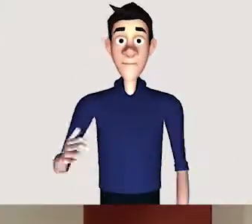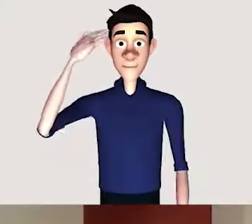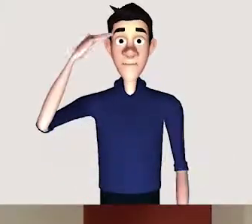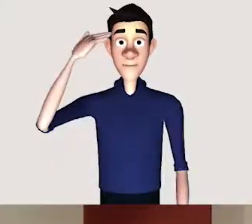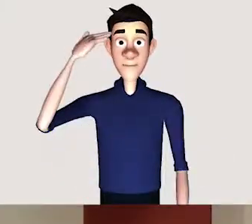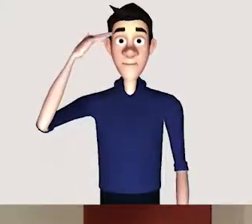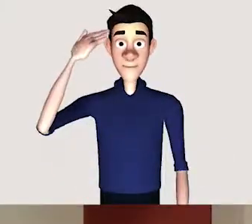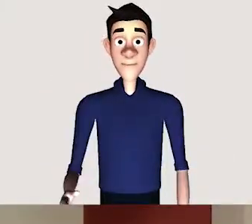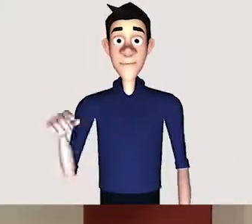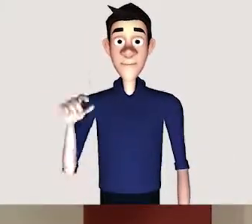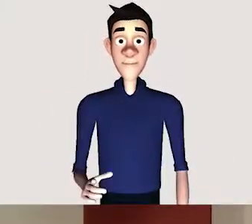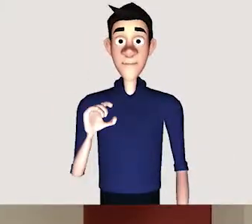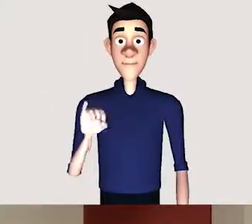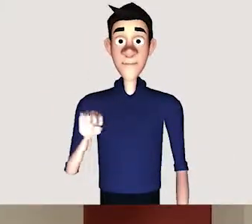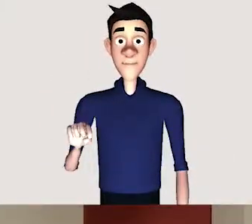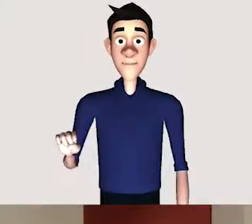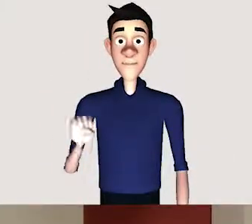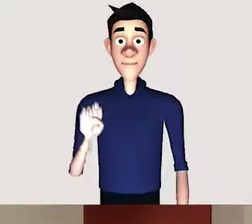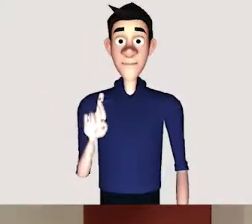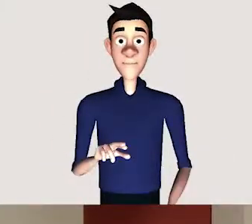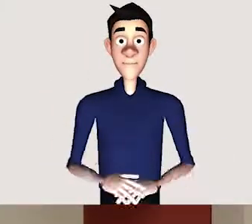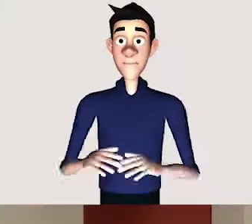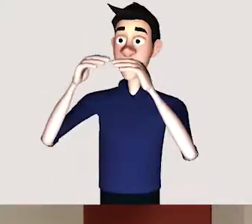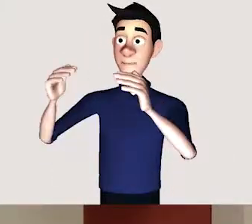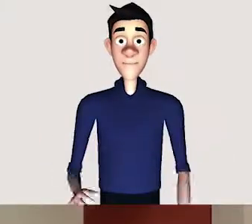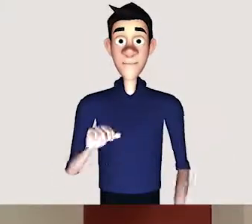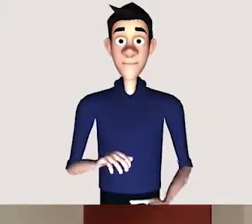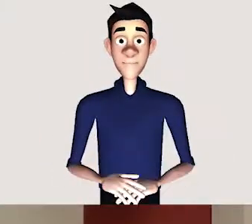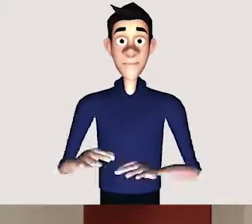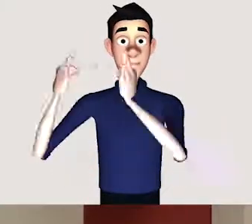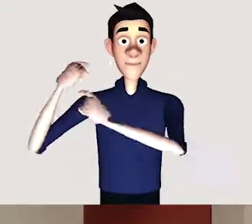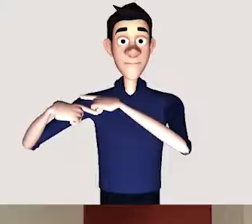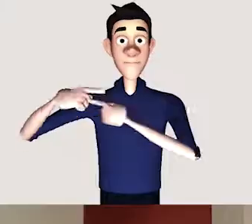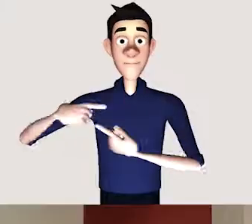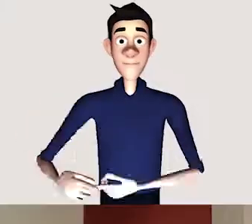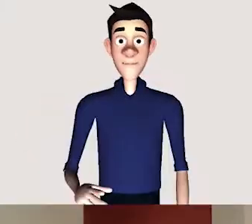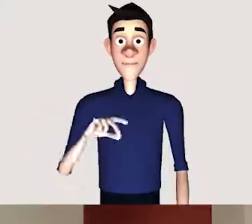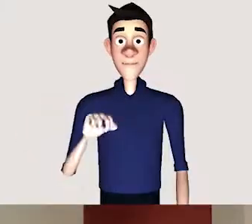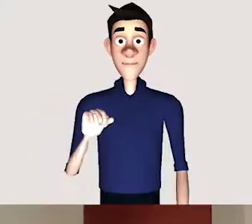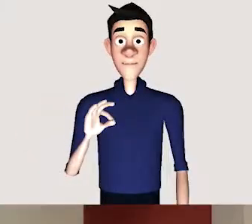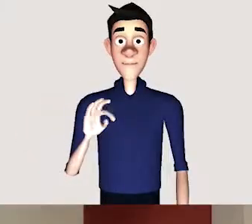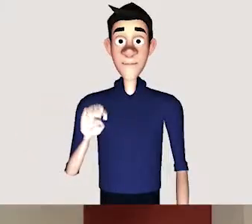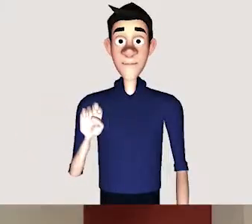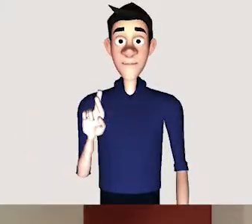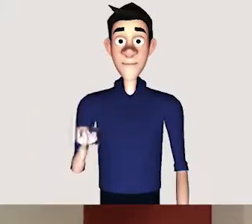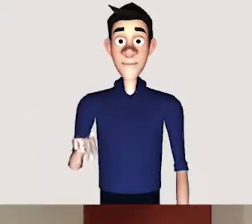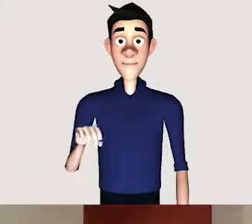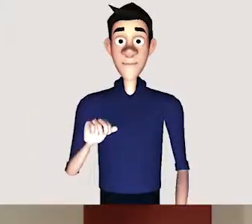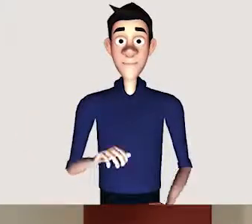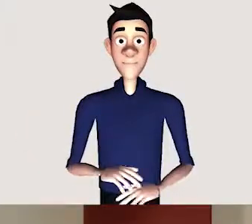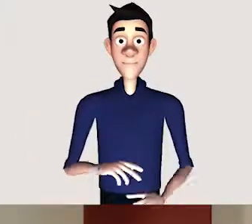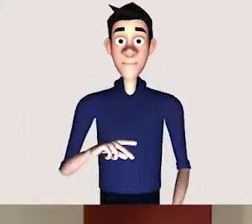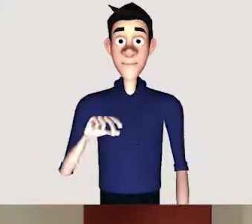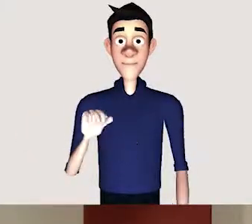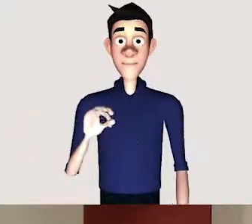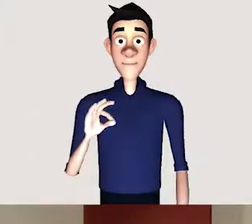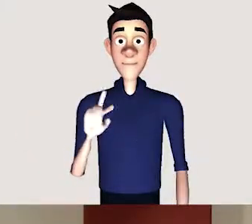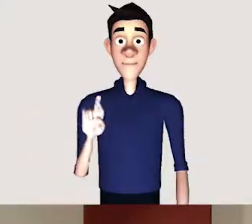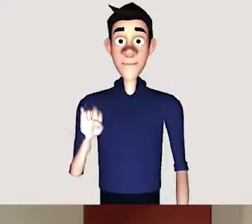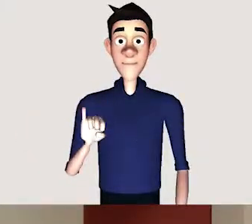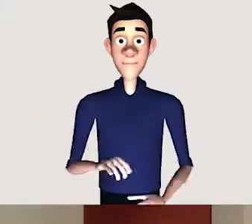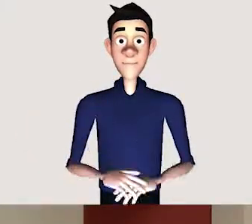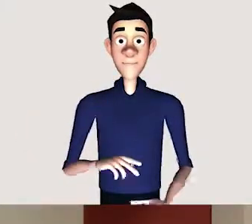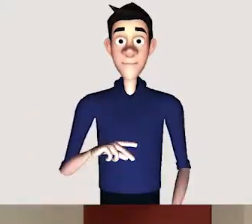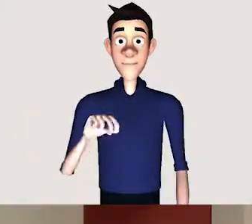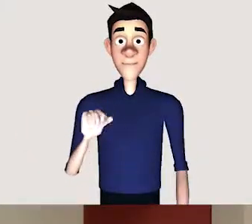Trata-se de um substantivo abstrato a que nós podemos associar imagens muito diferentes entre si.